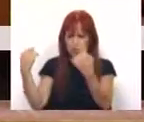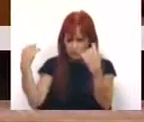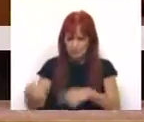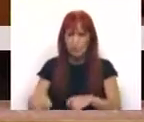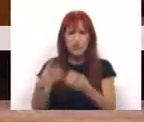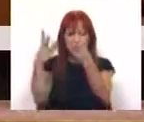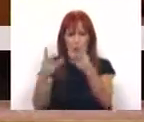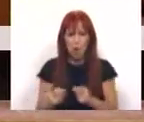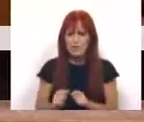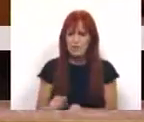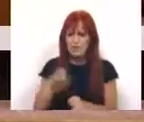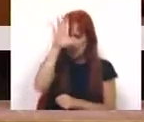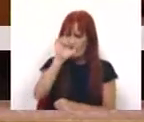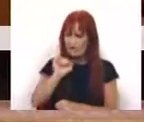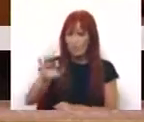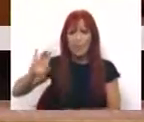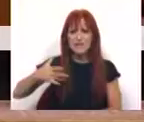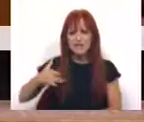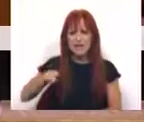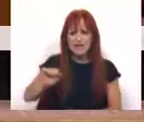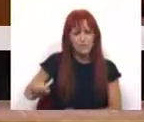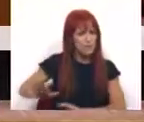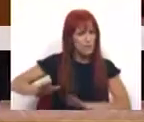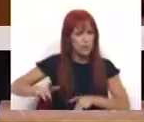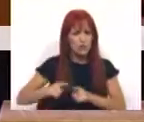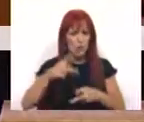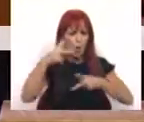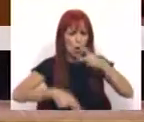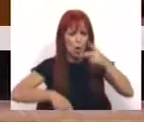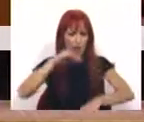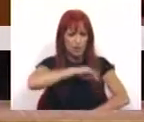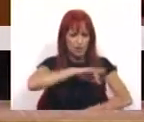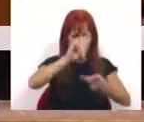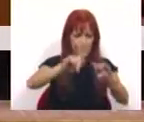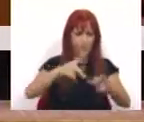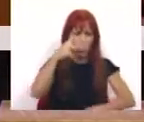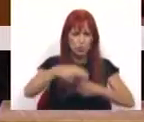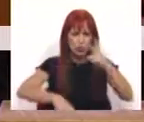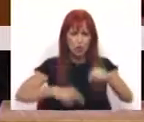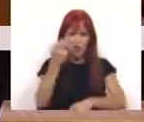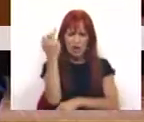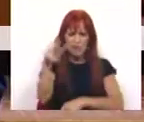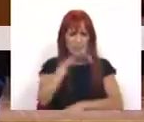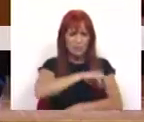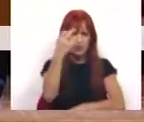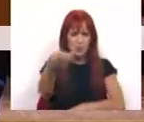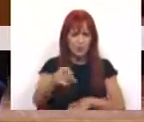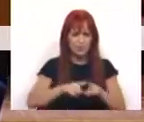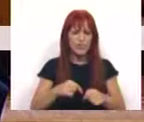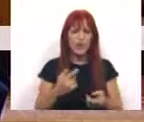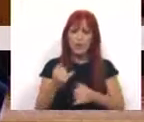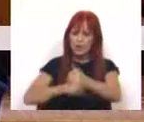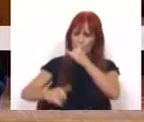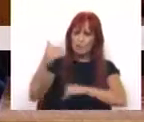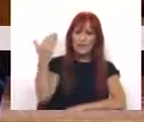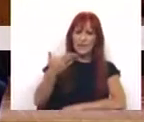discussões dos orçamentos do governo PSD-CDS. Os cortes salariais, os cortes nas reformas e nas pensões, o